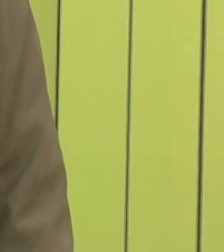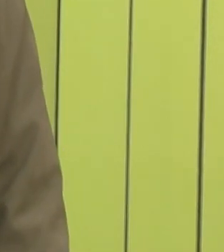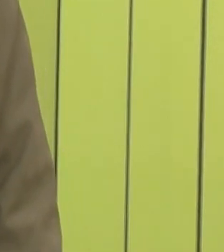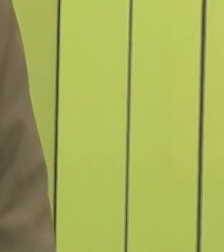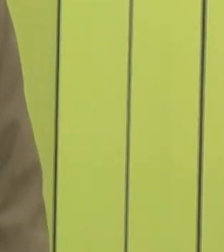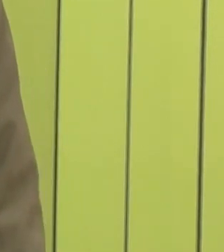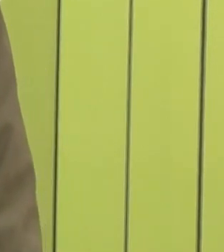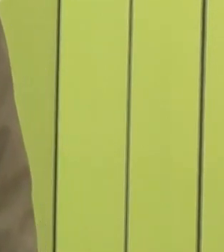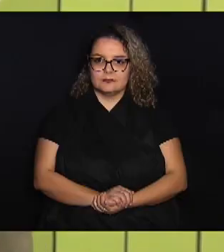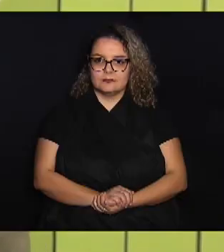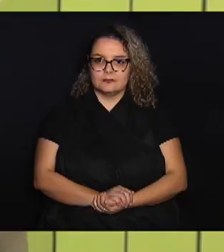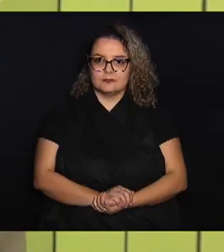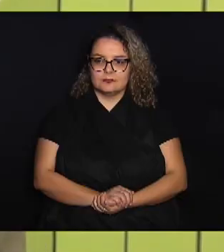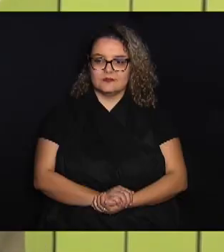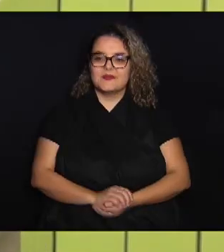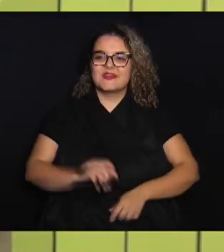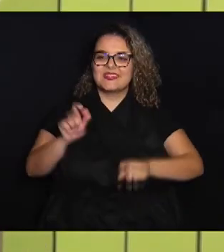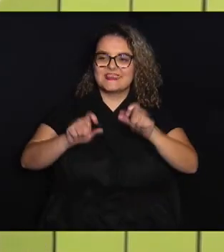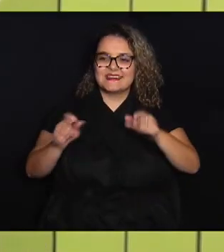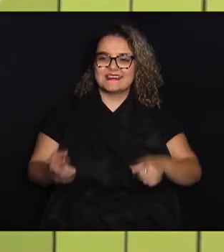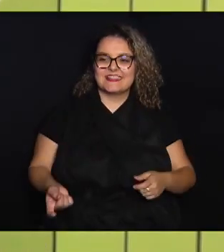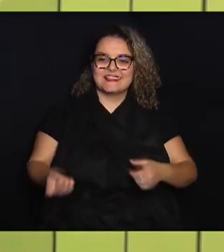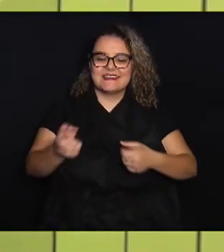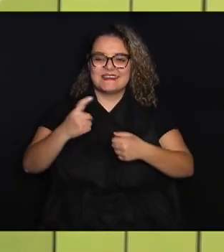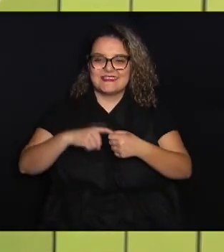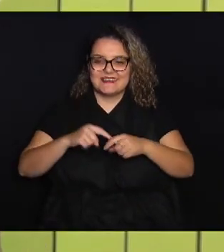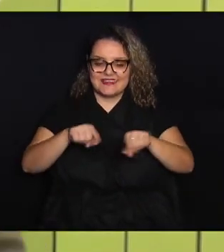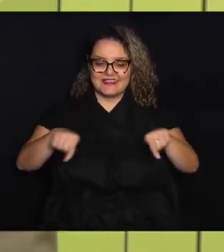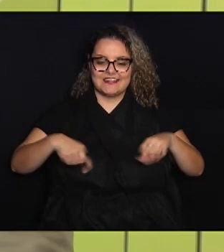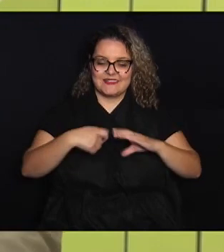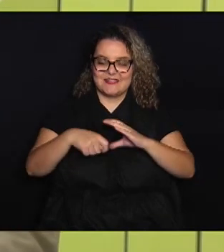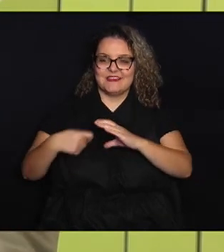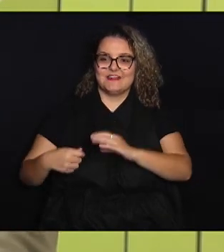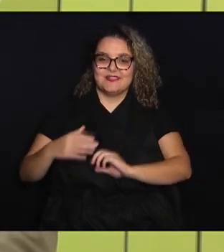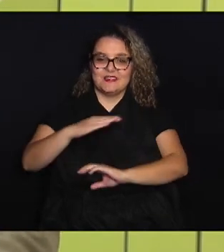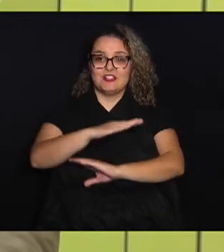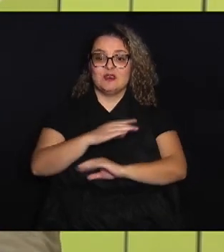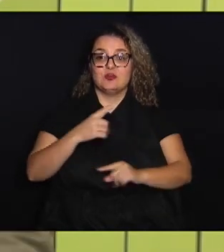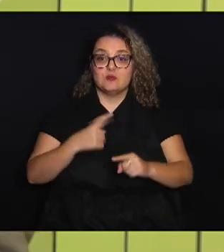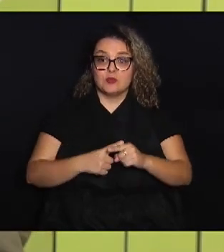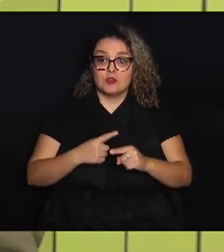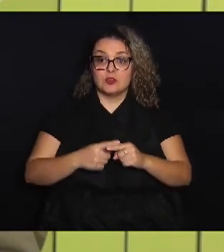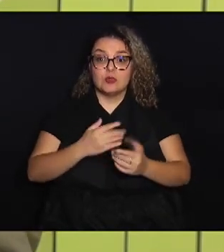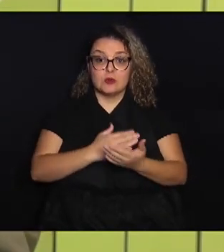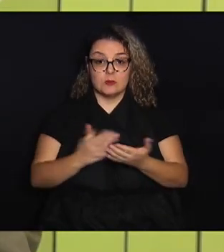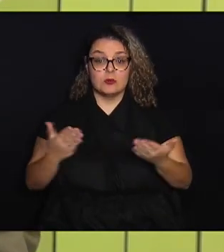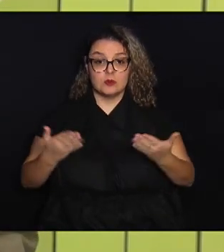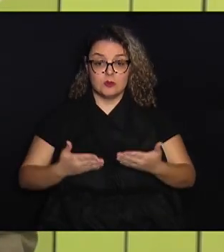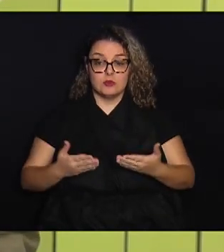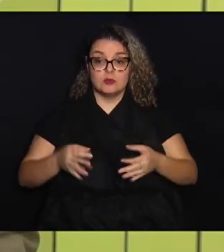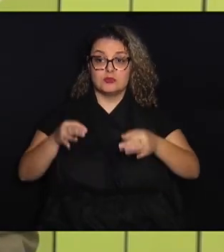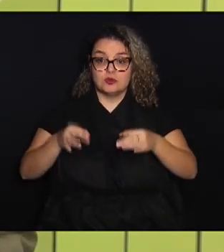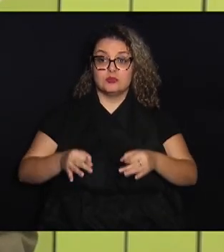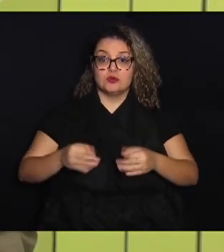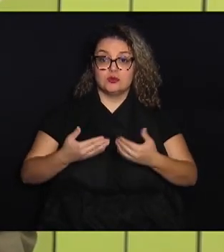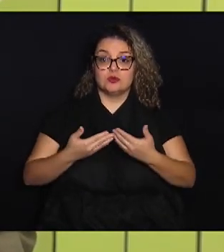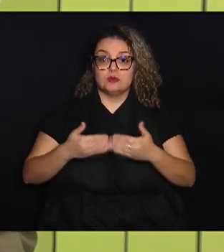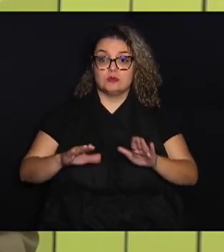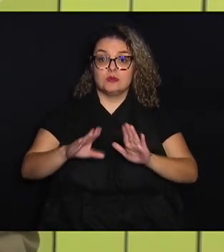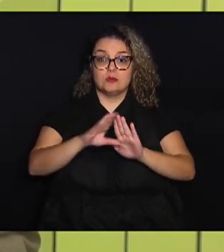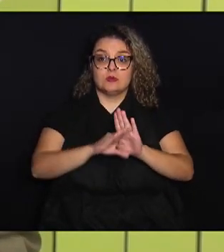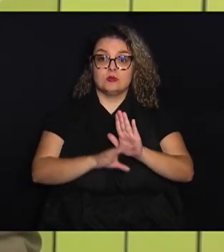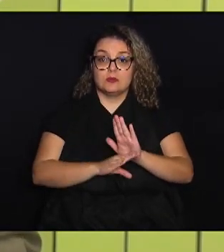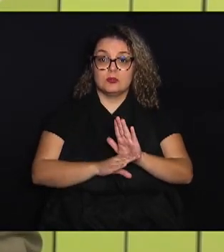Bom, pessoal, estamos aqui de volta no Estúdio Câmara, porque começou hoje justamente a estreia do Estúdio Câmara,